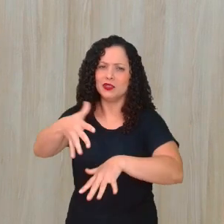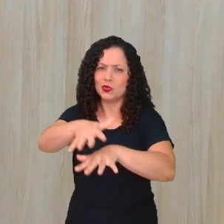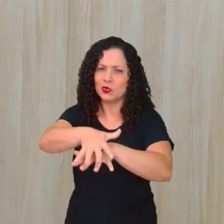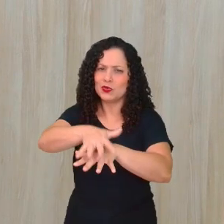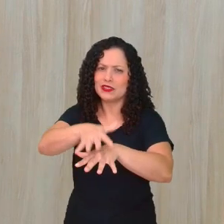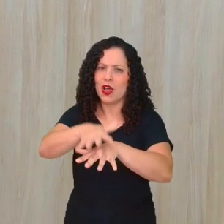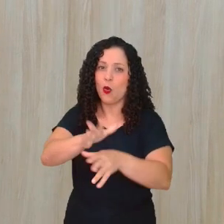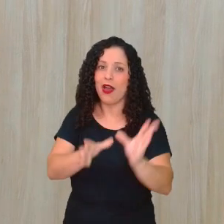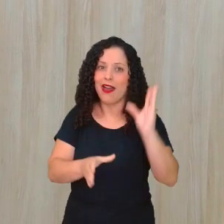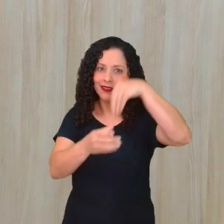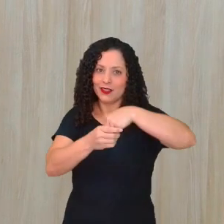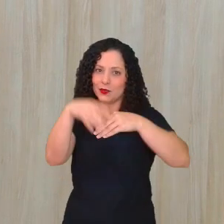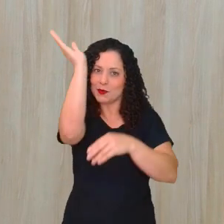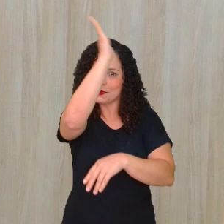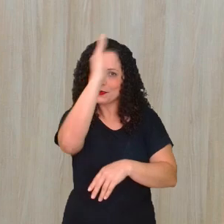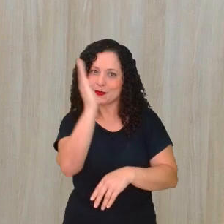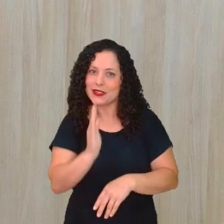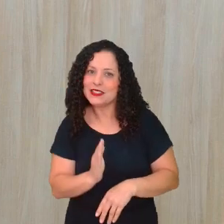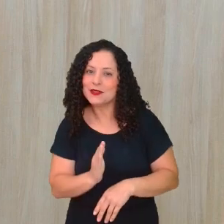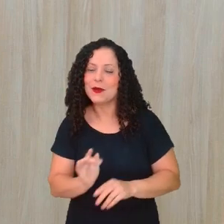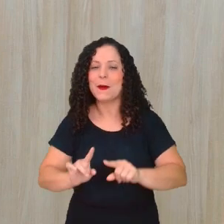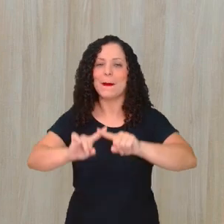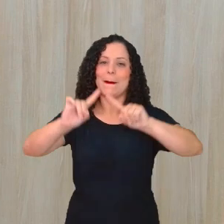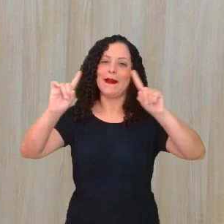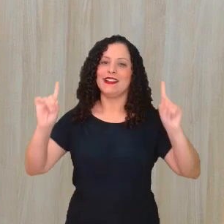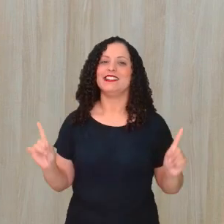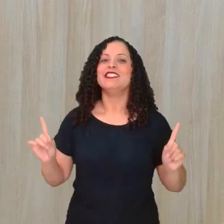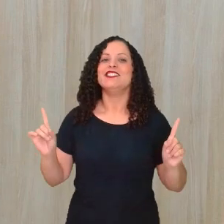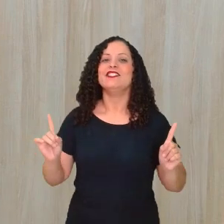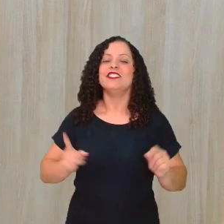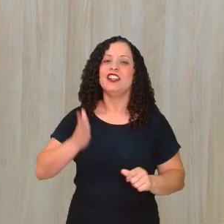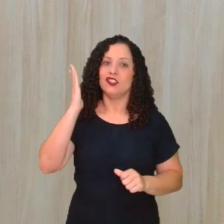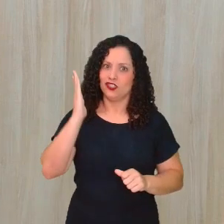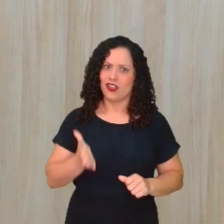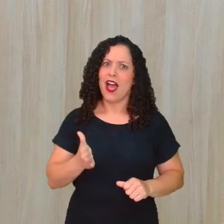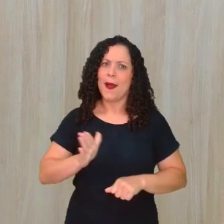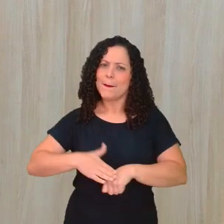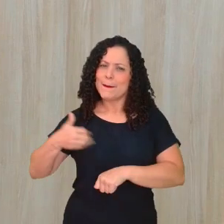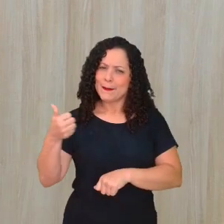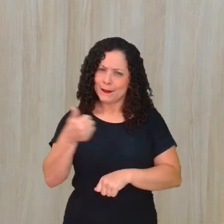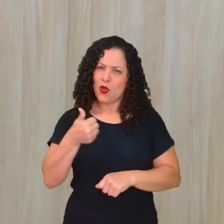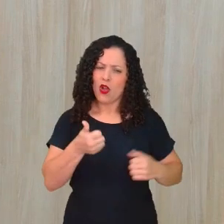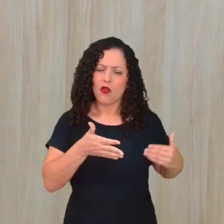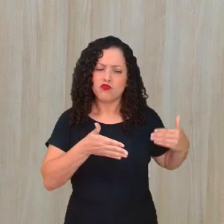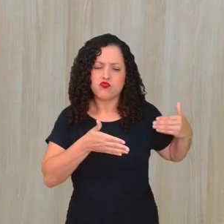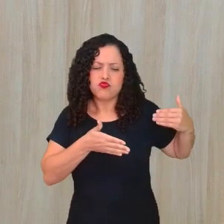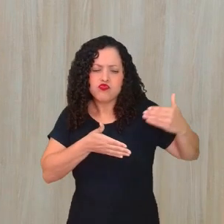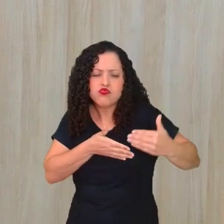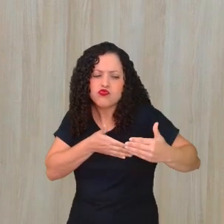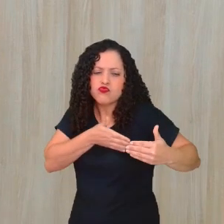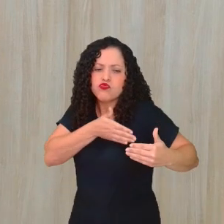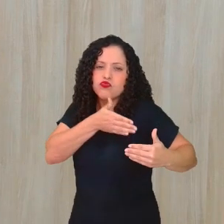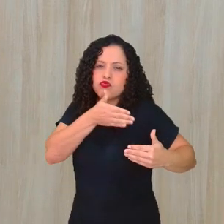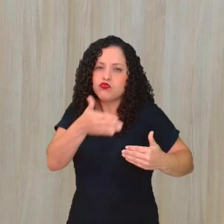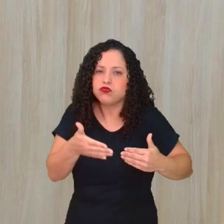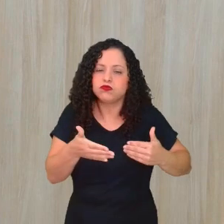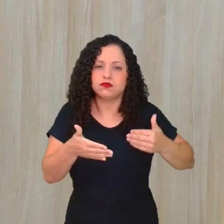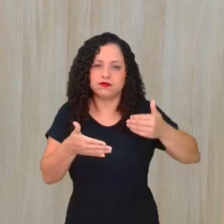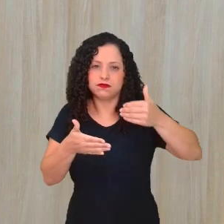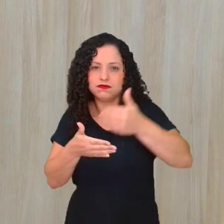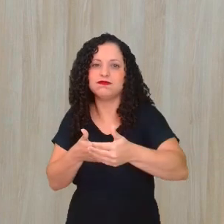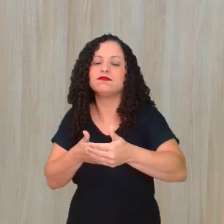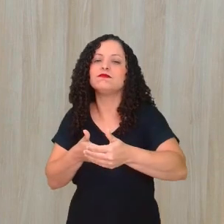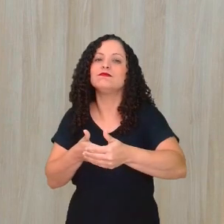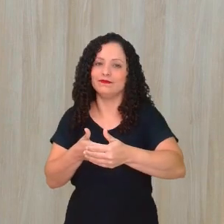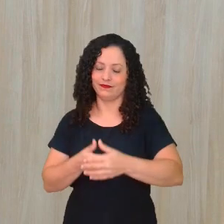no nosso país. Mas, né, a gente já vem dando alguns passos super importantes e fundamentais para